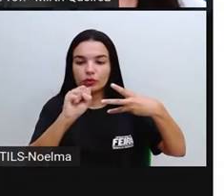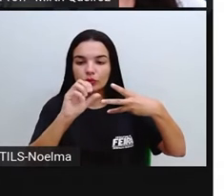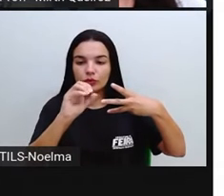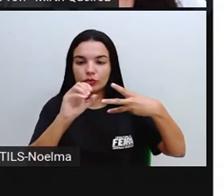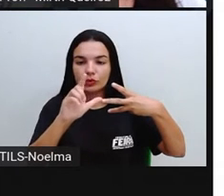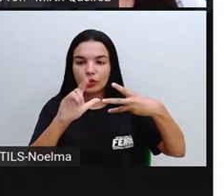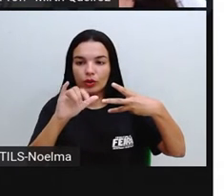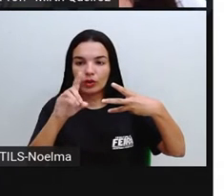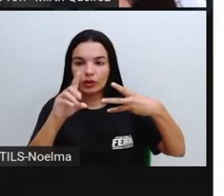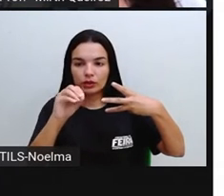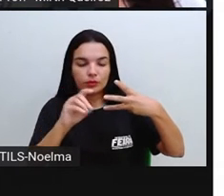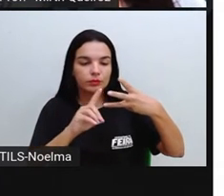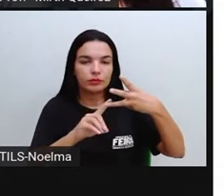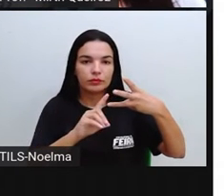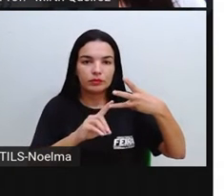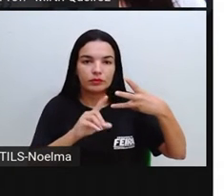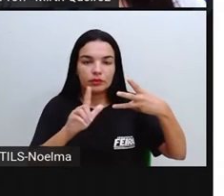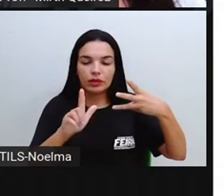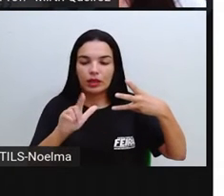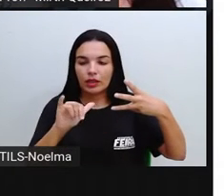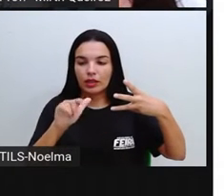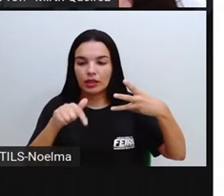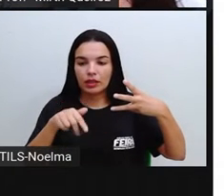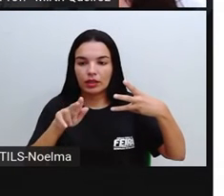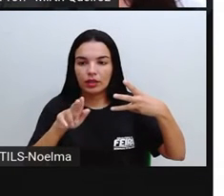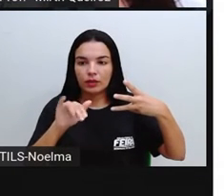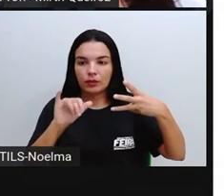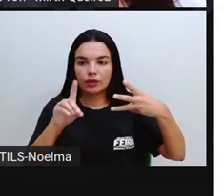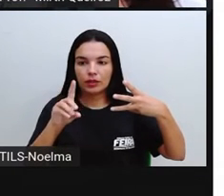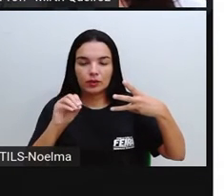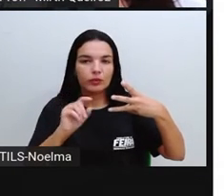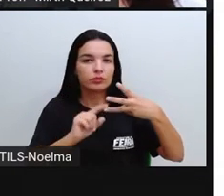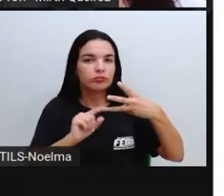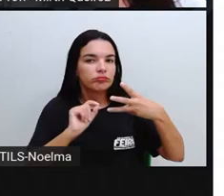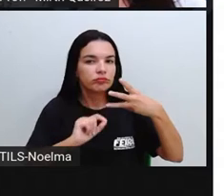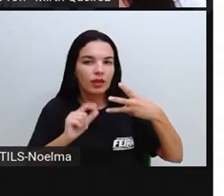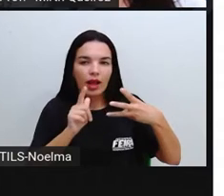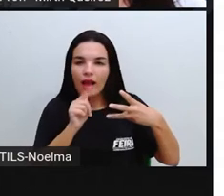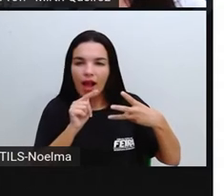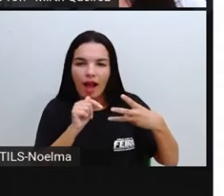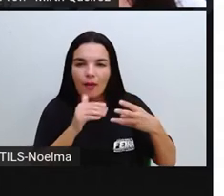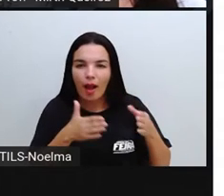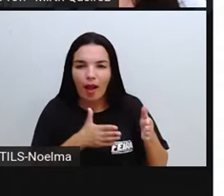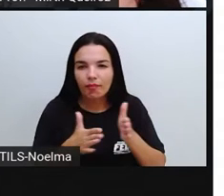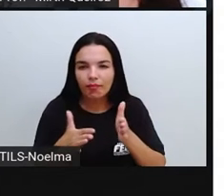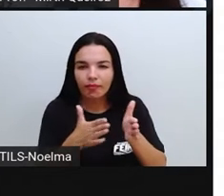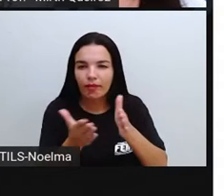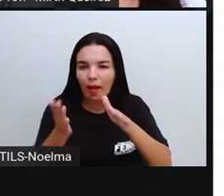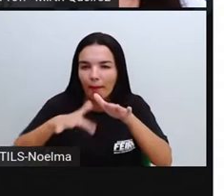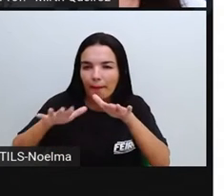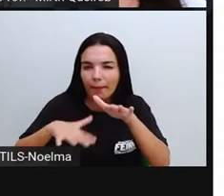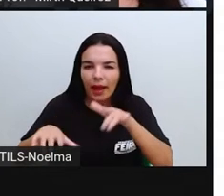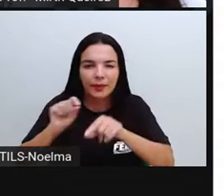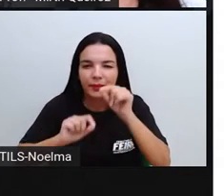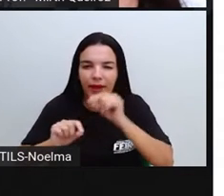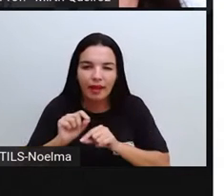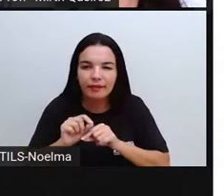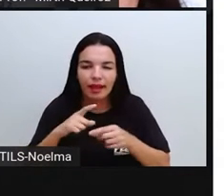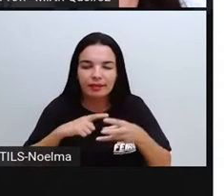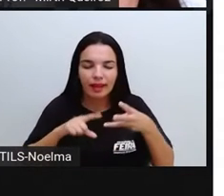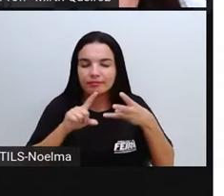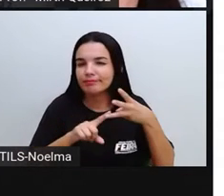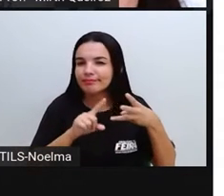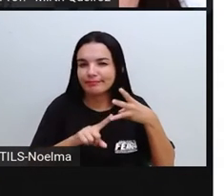Já a água das geleiras está no estado sólido. Na atmosfera, a gente consegue encontrar água no estado gasoso.